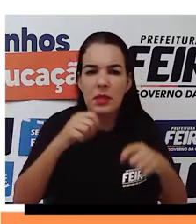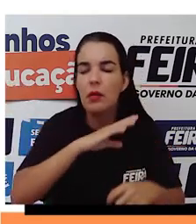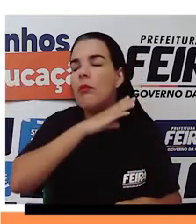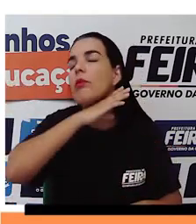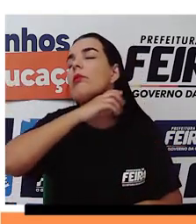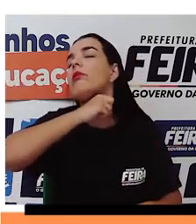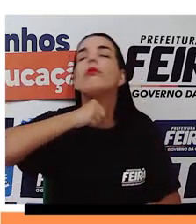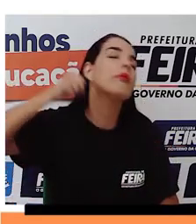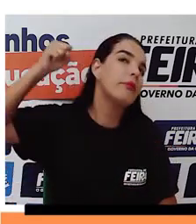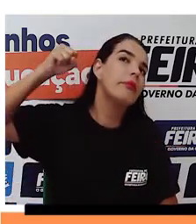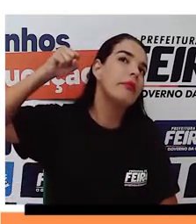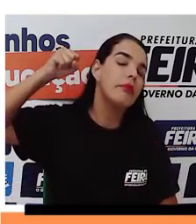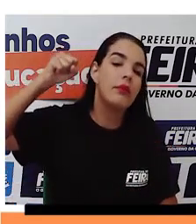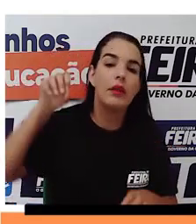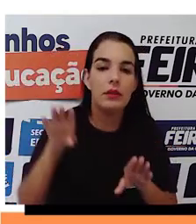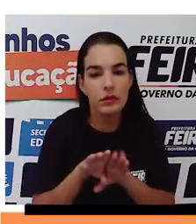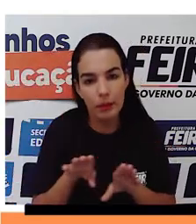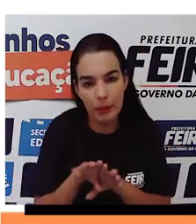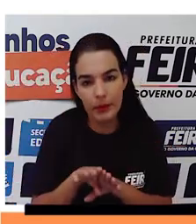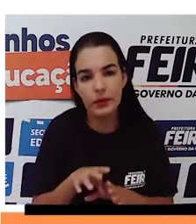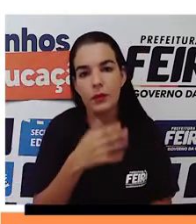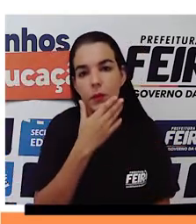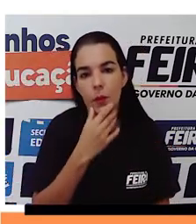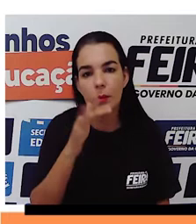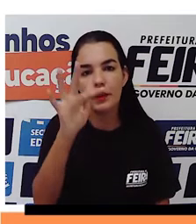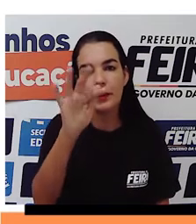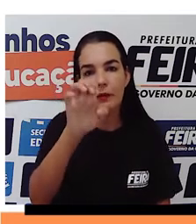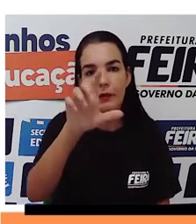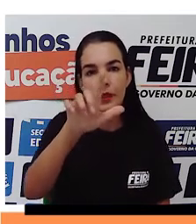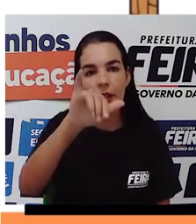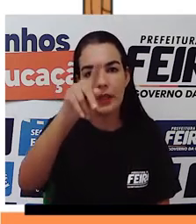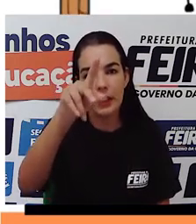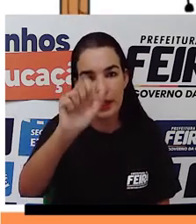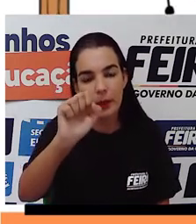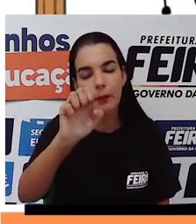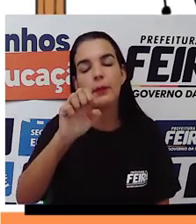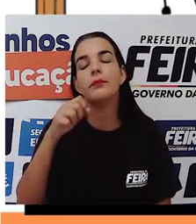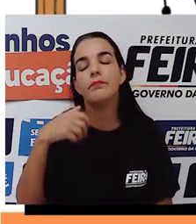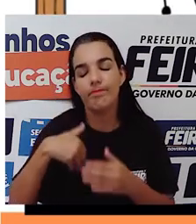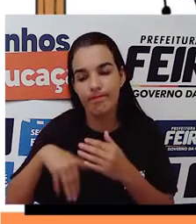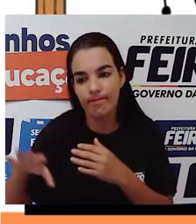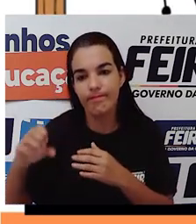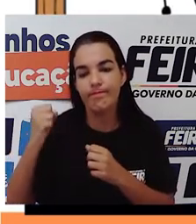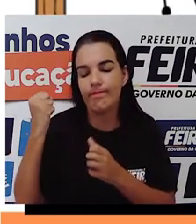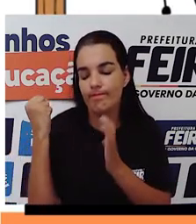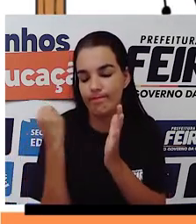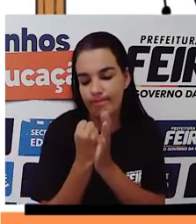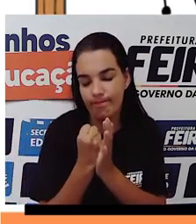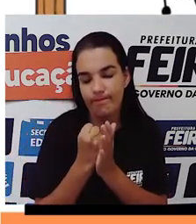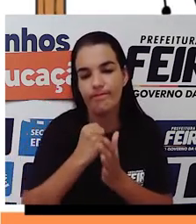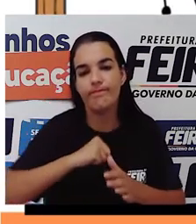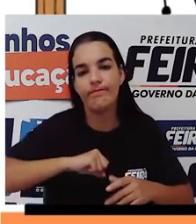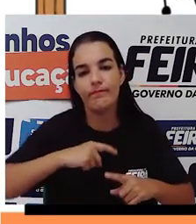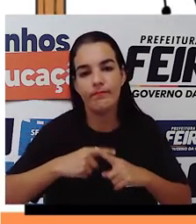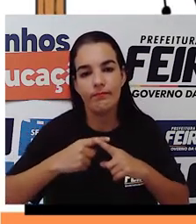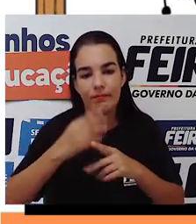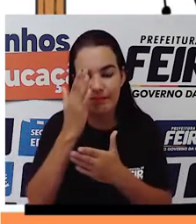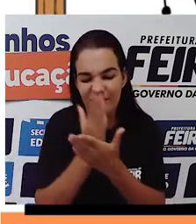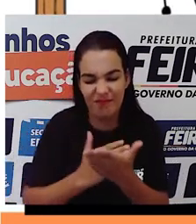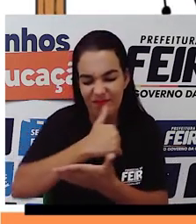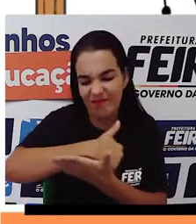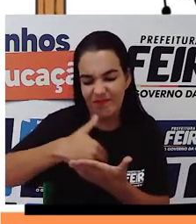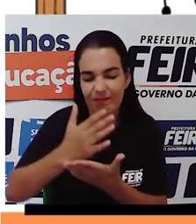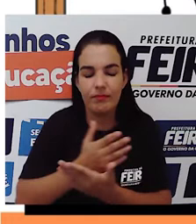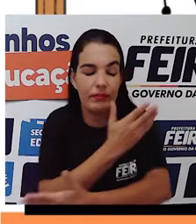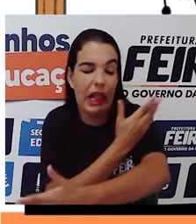desumanas. Filipe dos Santos foi condenado à morte. Depois de morto, teve seu corpo esquartejado e distribuído